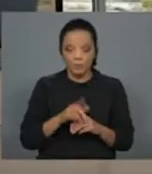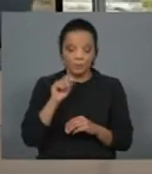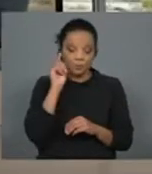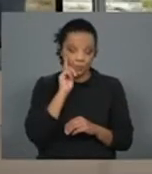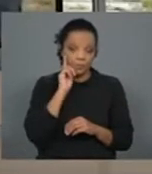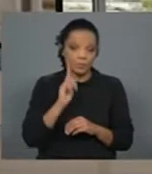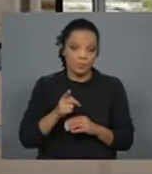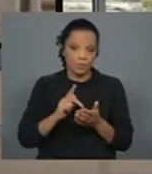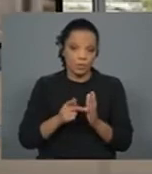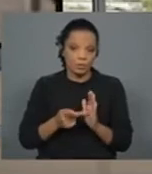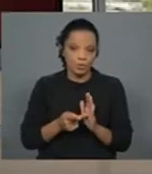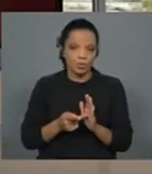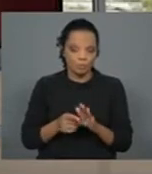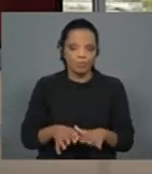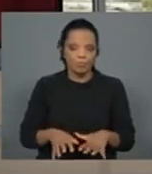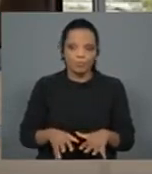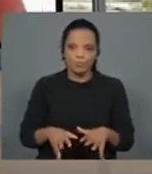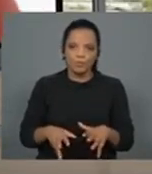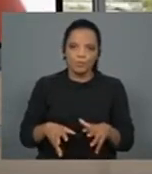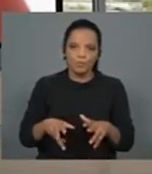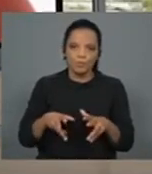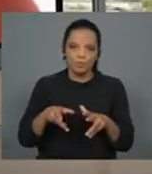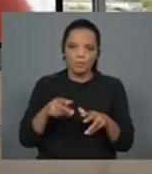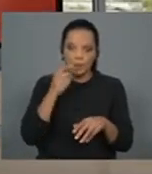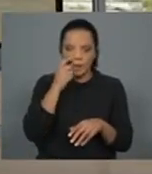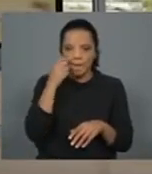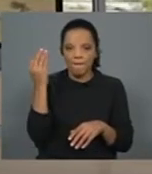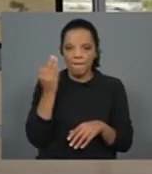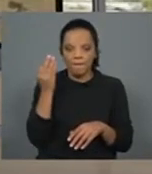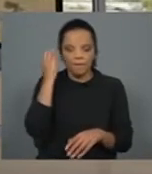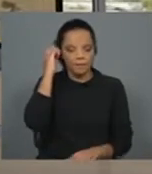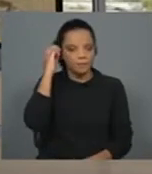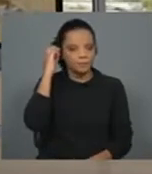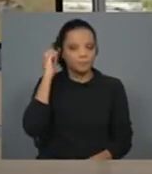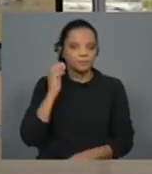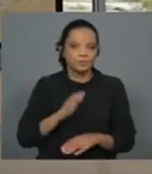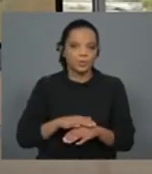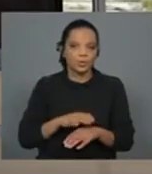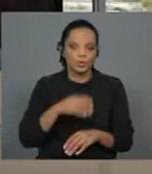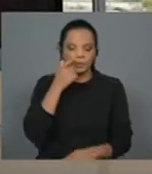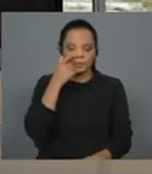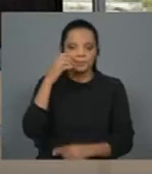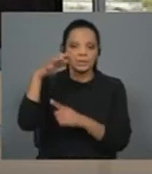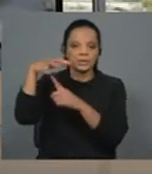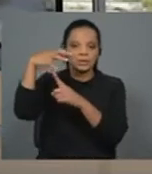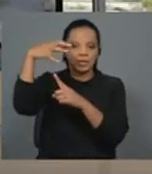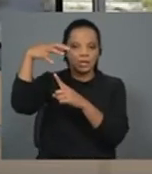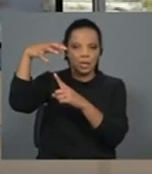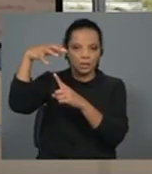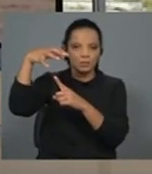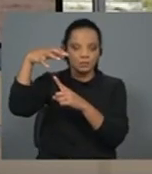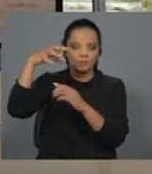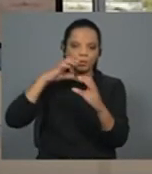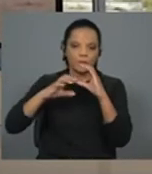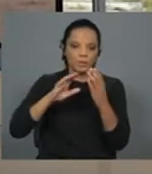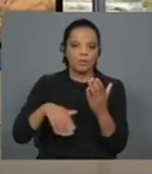a tecnologia tem vindo a desenvolver-se e, de facto, temos aqui uma capacidade, através de recursos a comunicações satélite, que permite também aqui uma